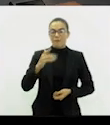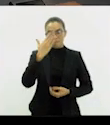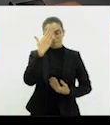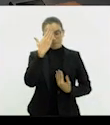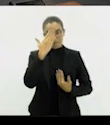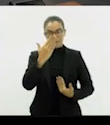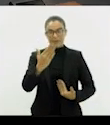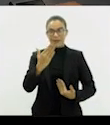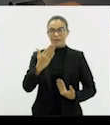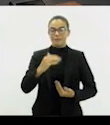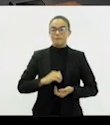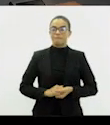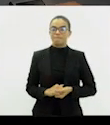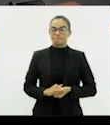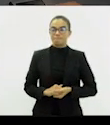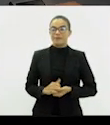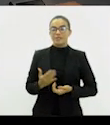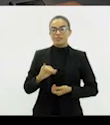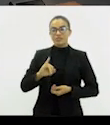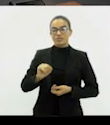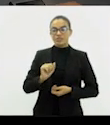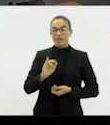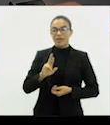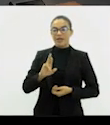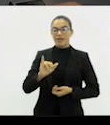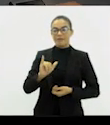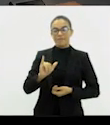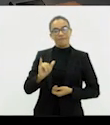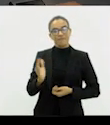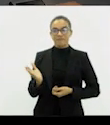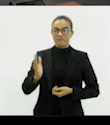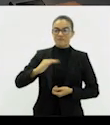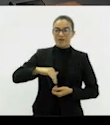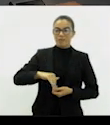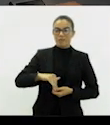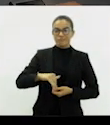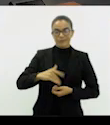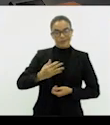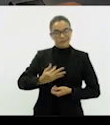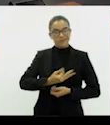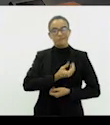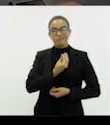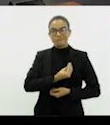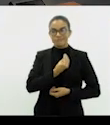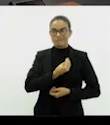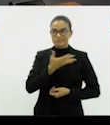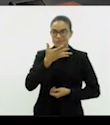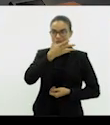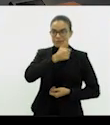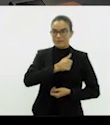Vossa Excelência, Carlos Macedo, Jari. Vamos nessa, porque a gente sobrevive.